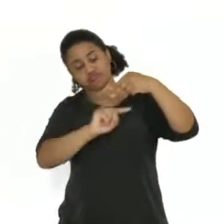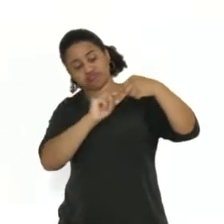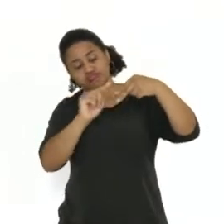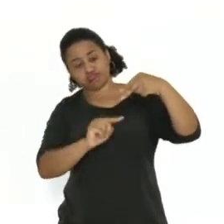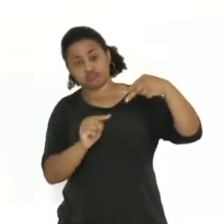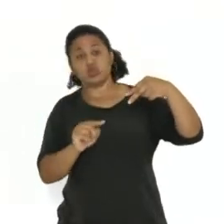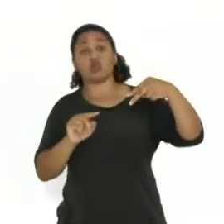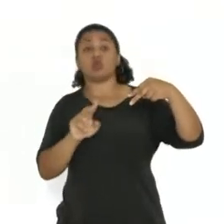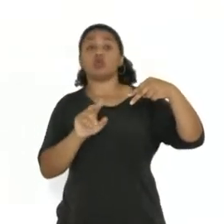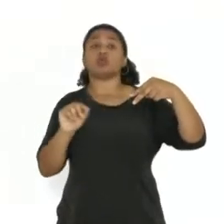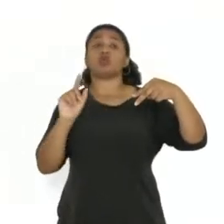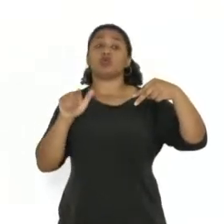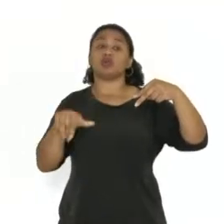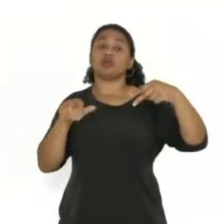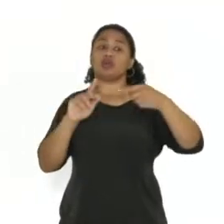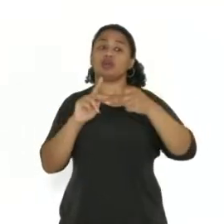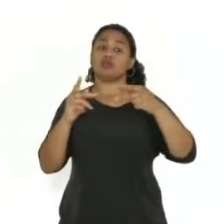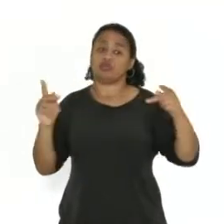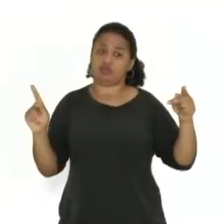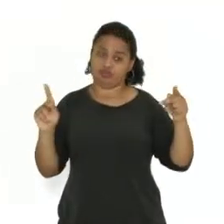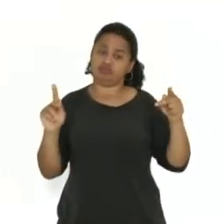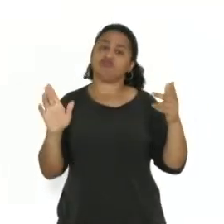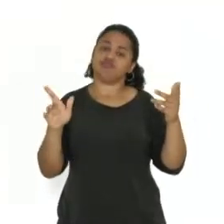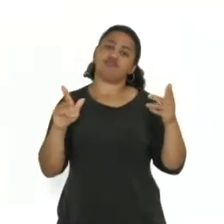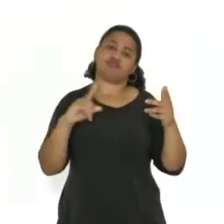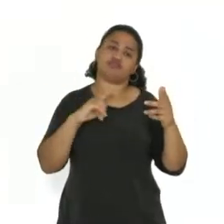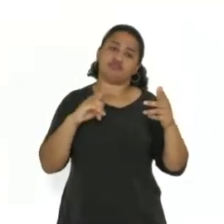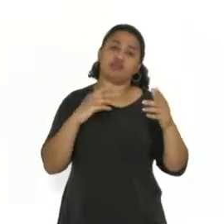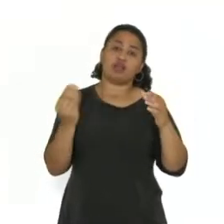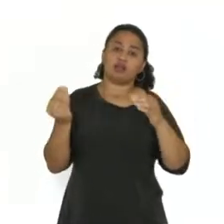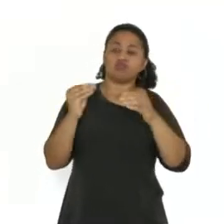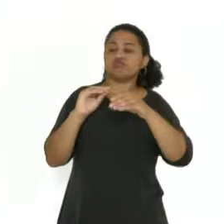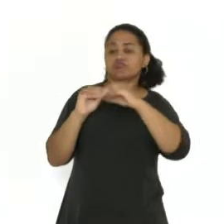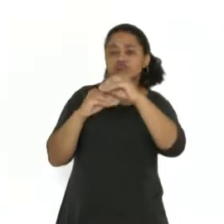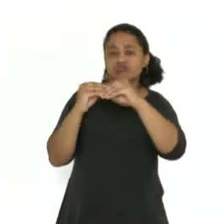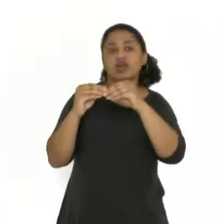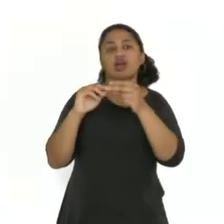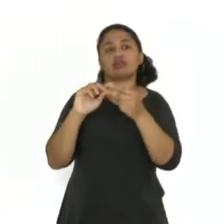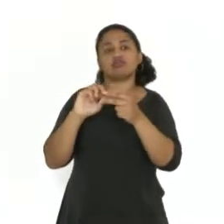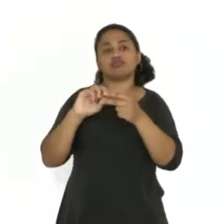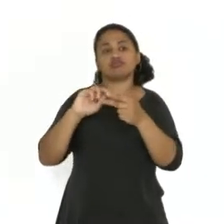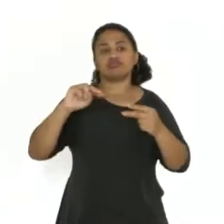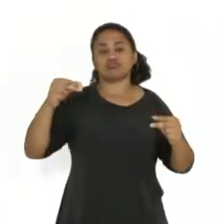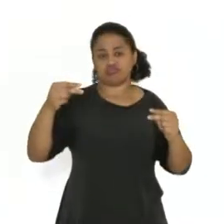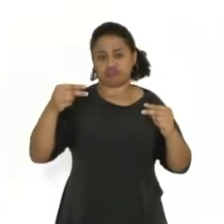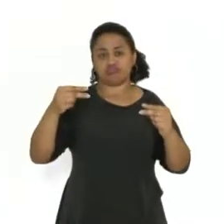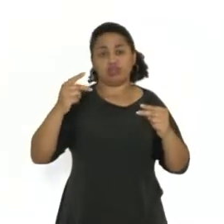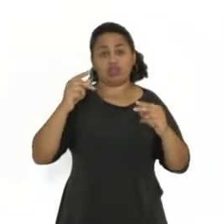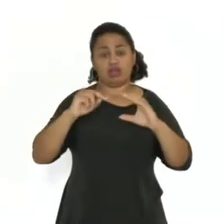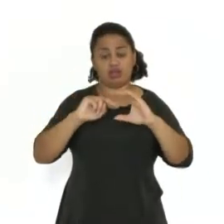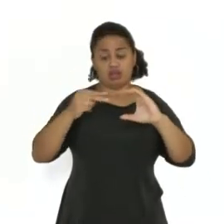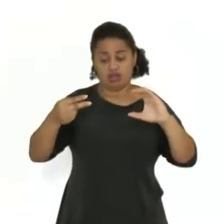de cromossomos, cujo formato aí traz, né, a semelhança de uma letra X.